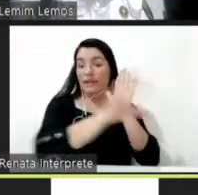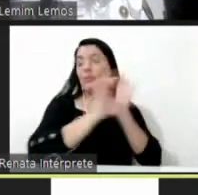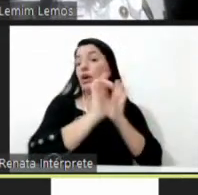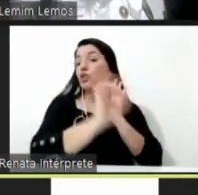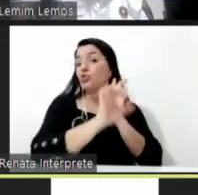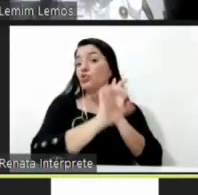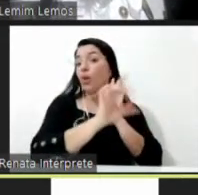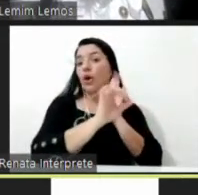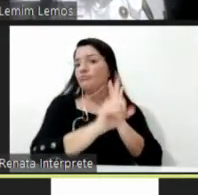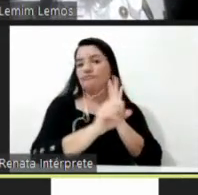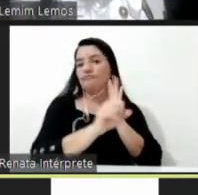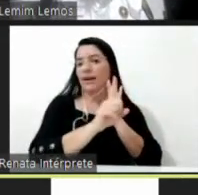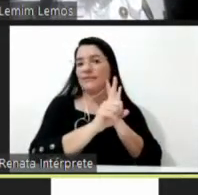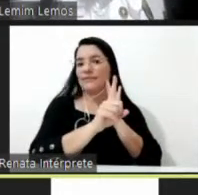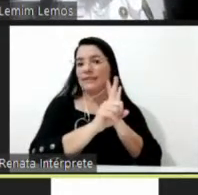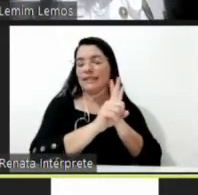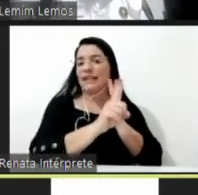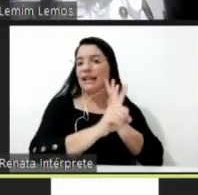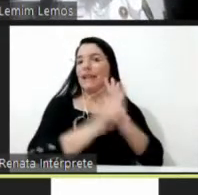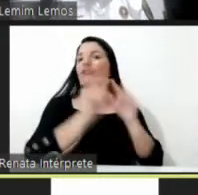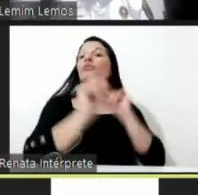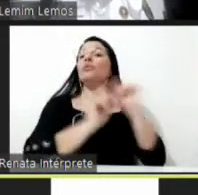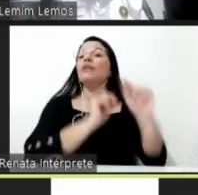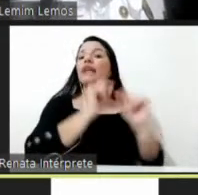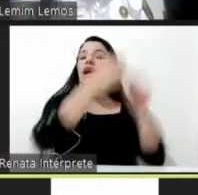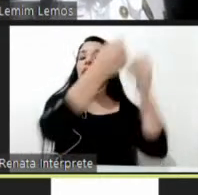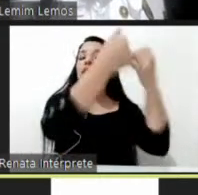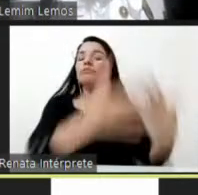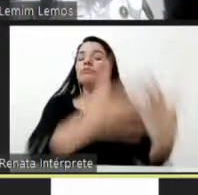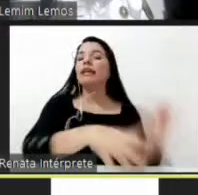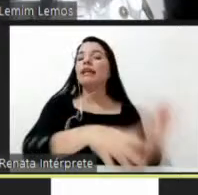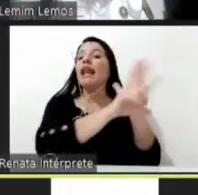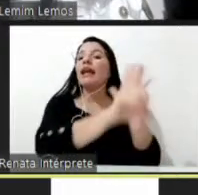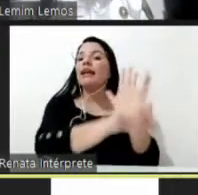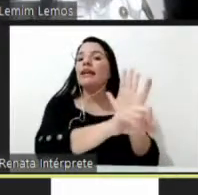penal, que diz que a pessoa que está